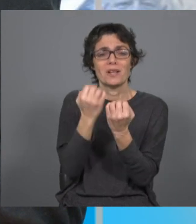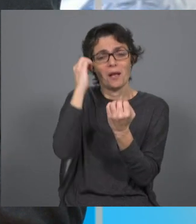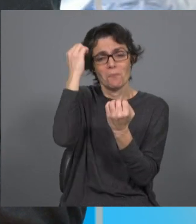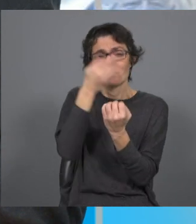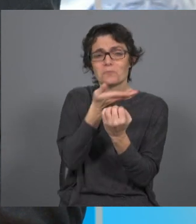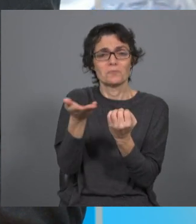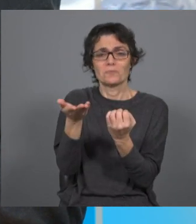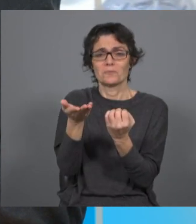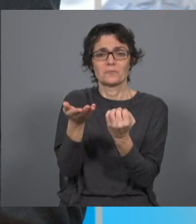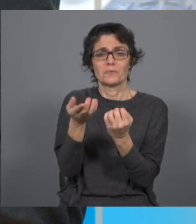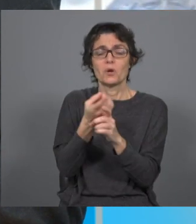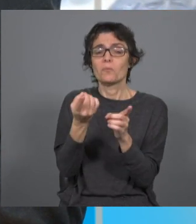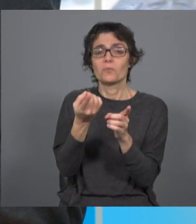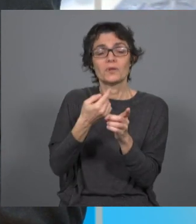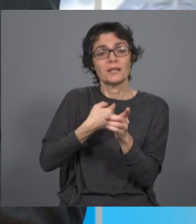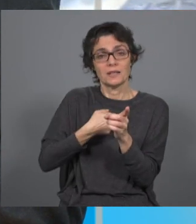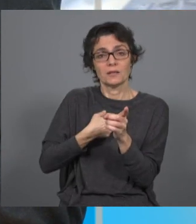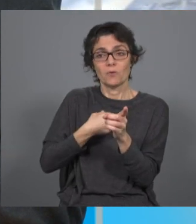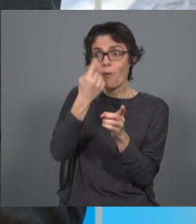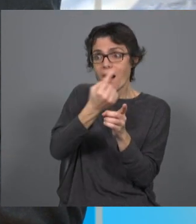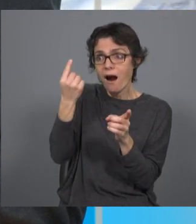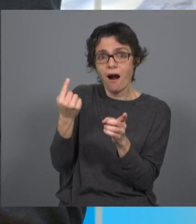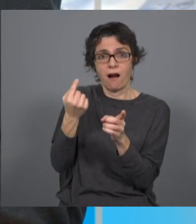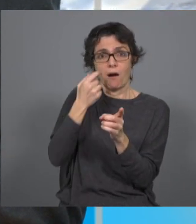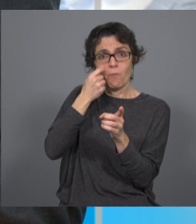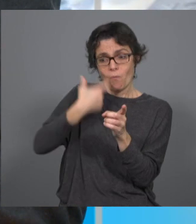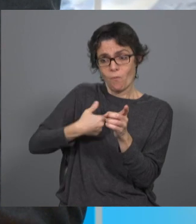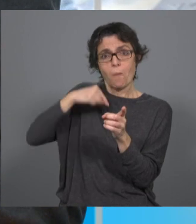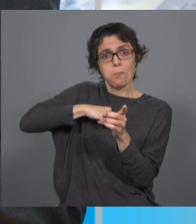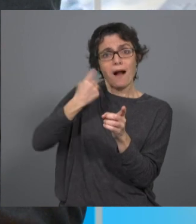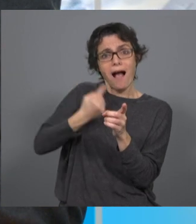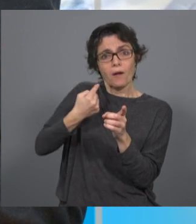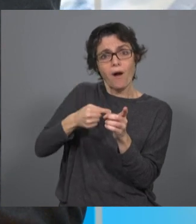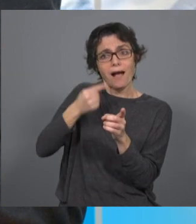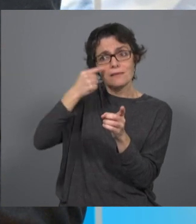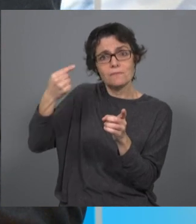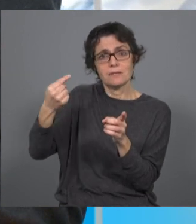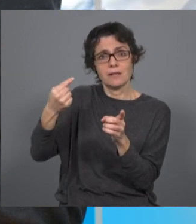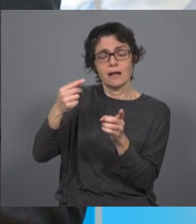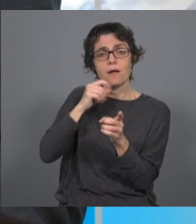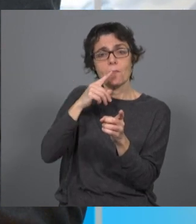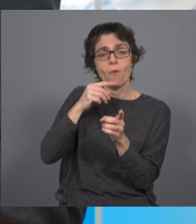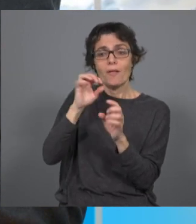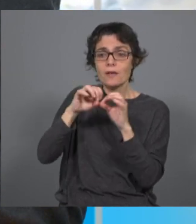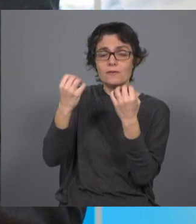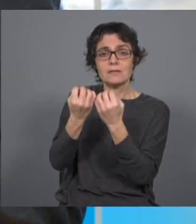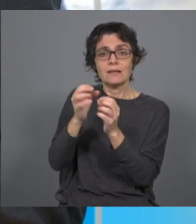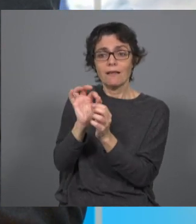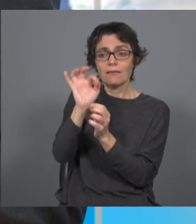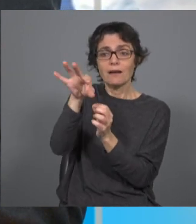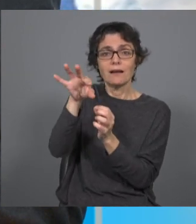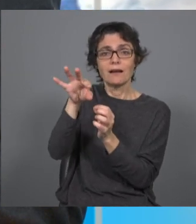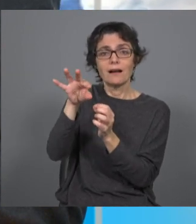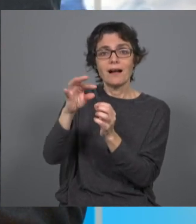mundo. E aquilo que eu sou na minha essência, aquilo que Deus colocou dentro de mim, aquilo que Deus ama em